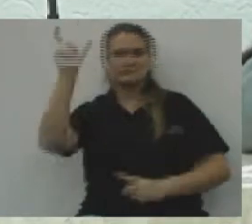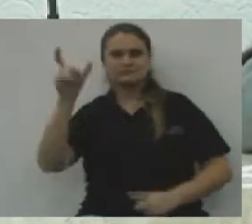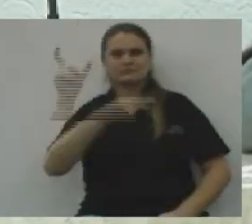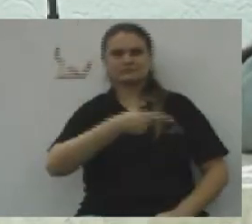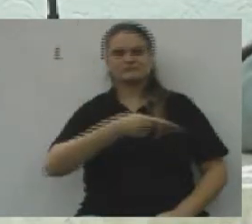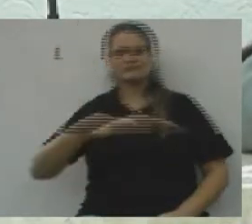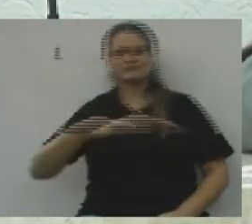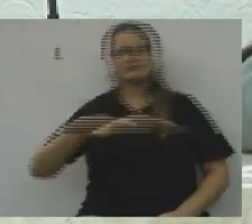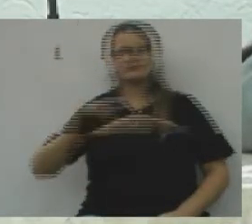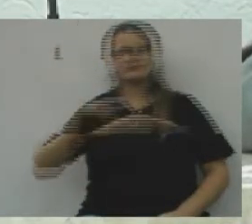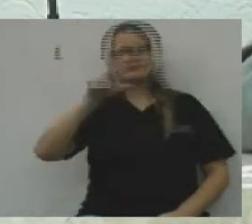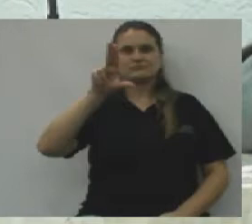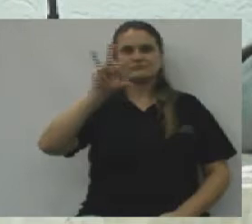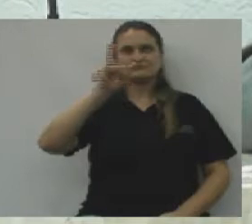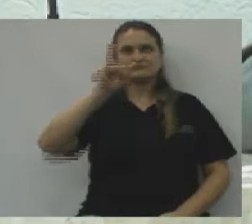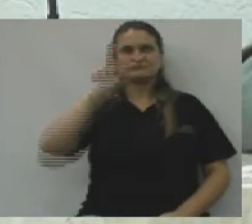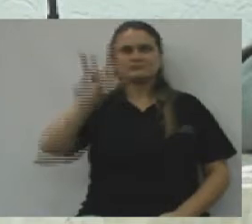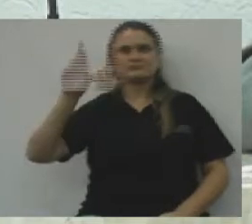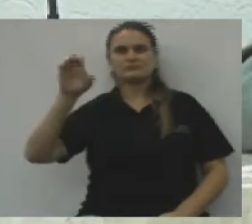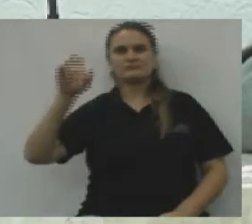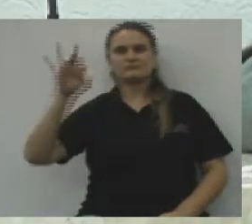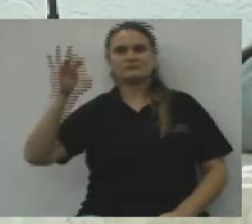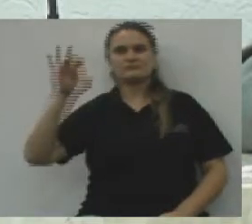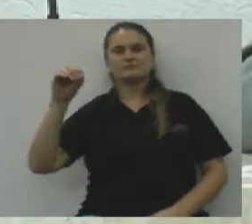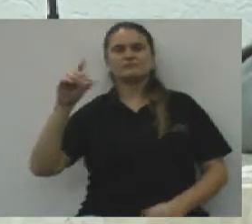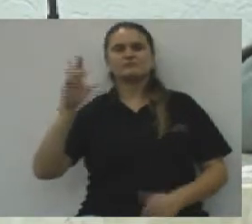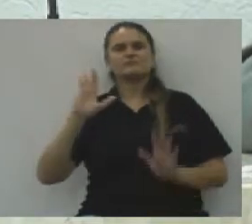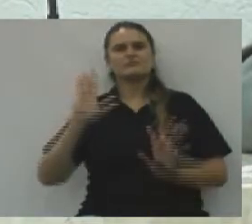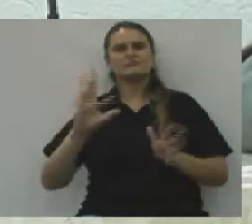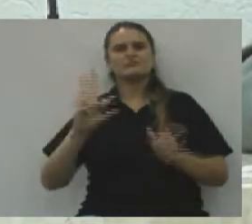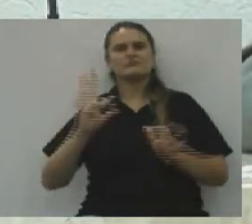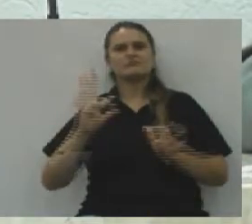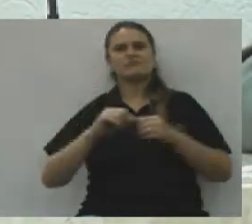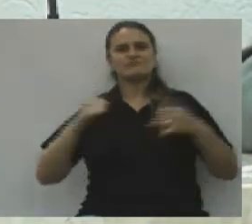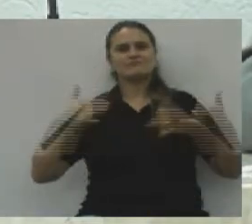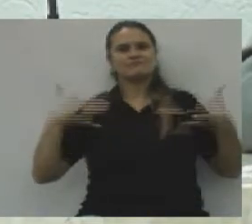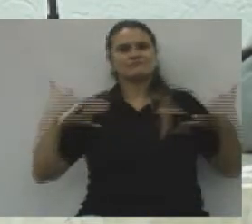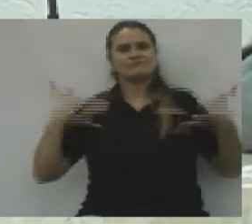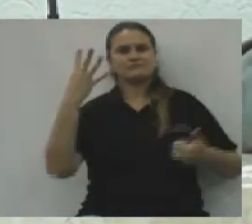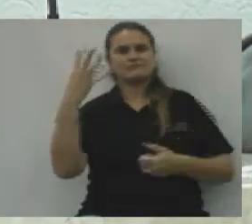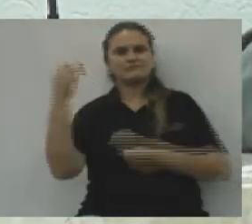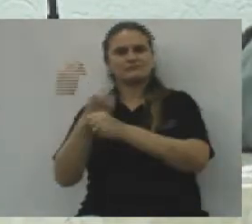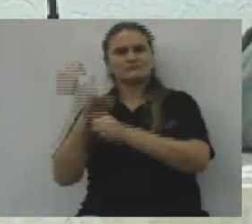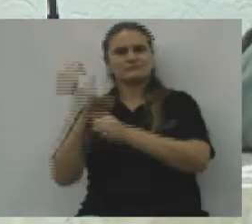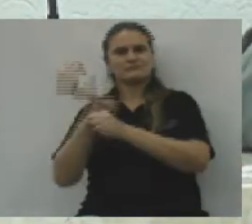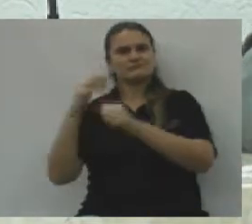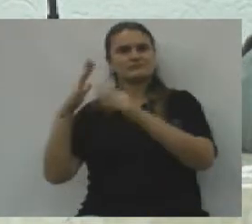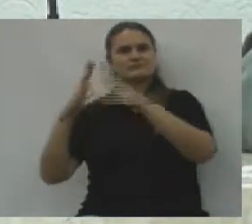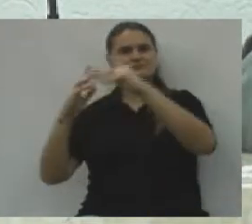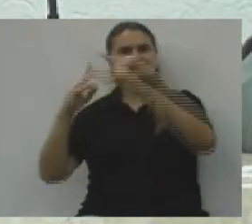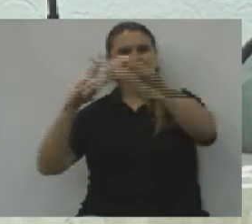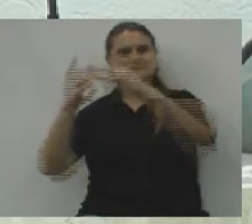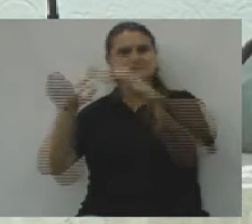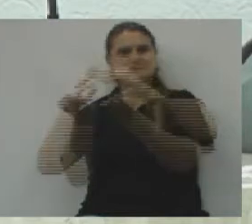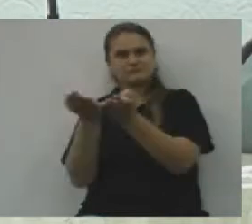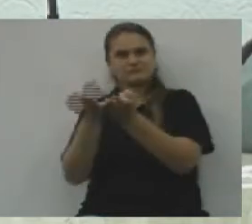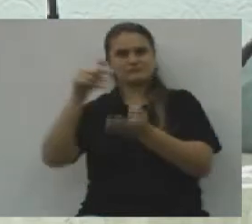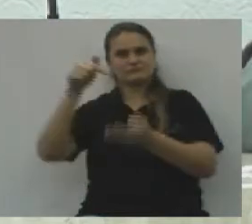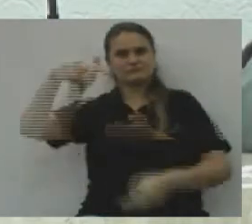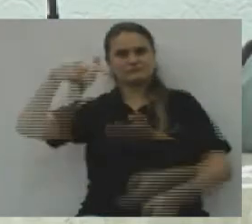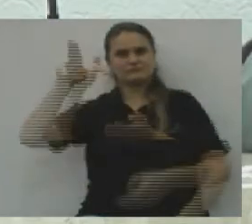Renato Valles, pelos 40 anos da igreja nesta cidade, a qual teve sua abertura no dia 4 de março